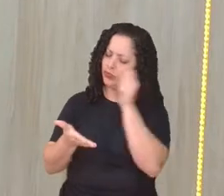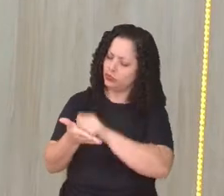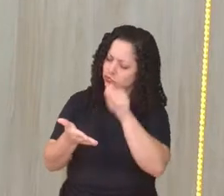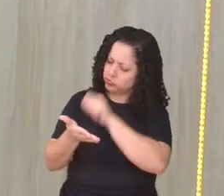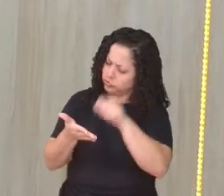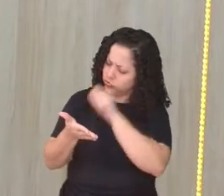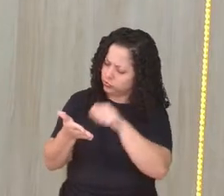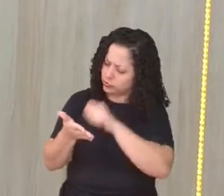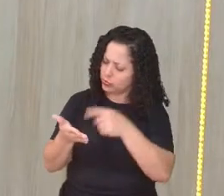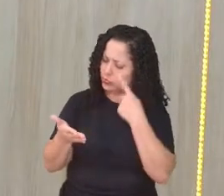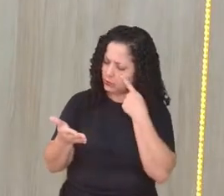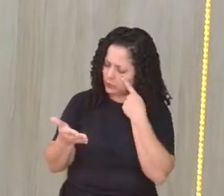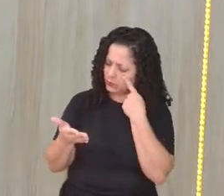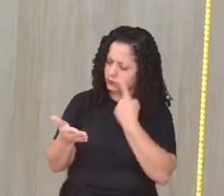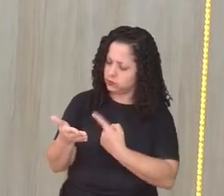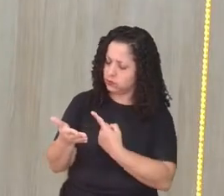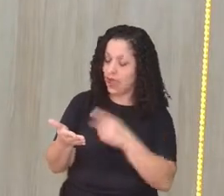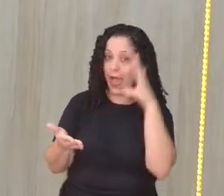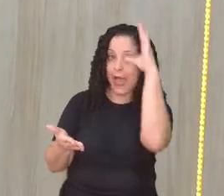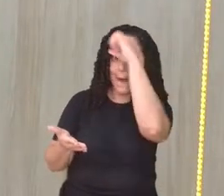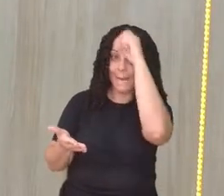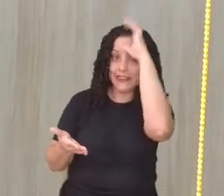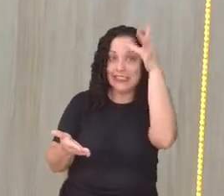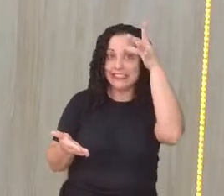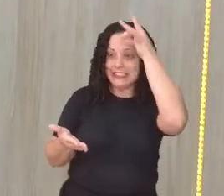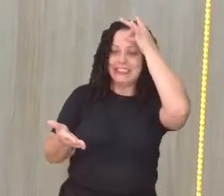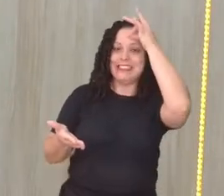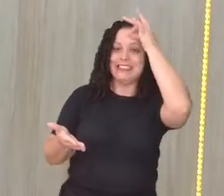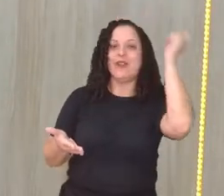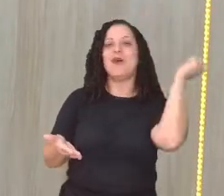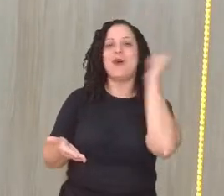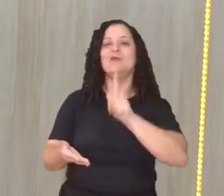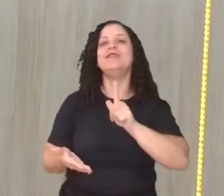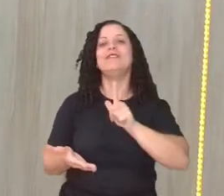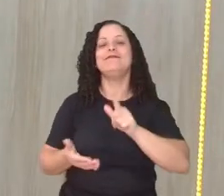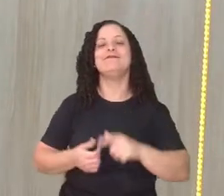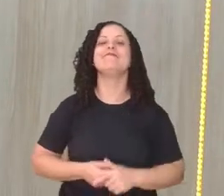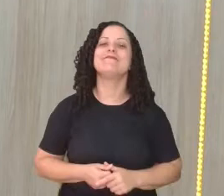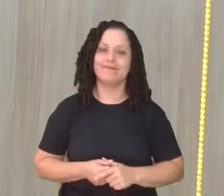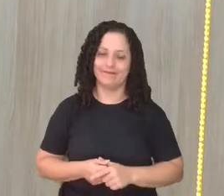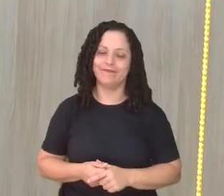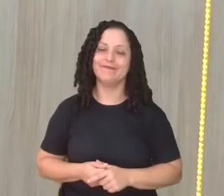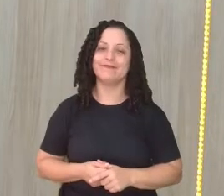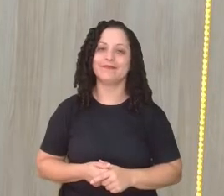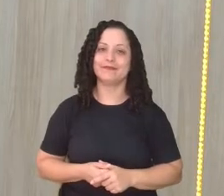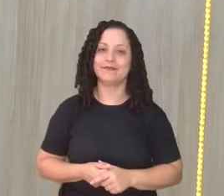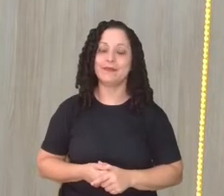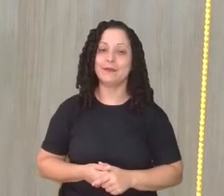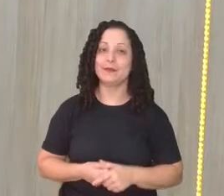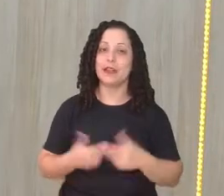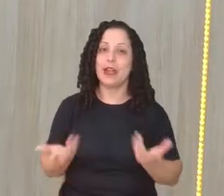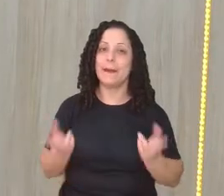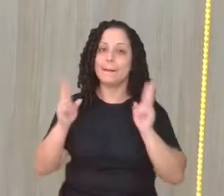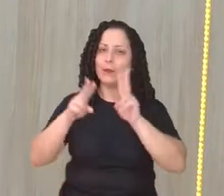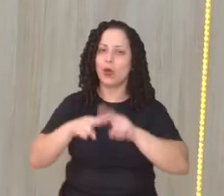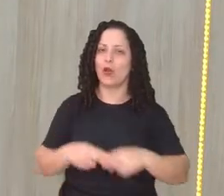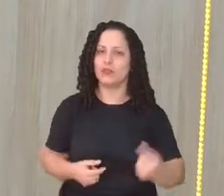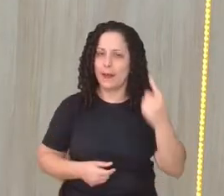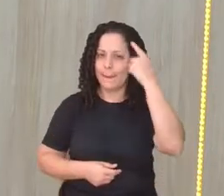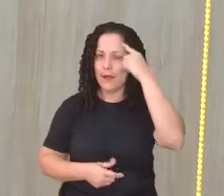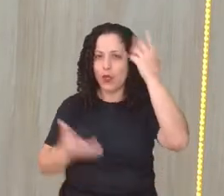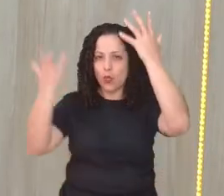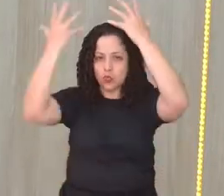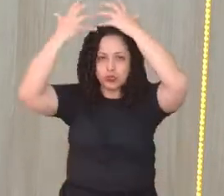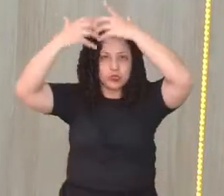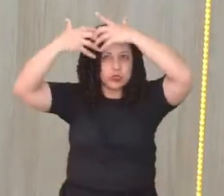vai aprender mais do que apenas assistindo a minha aula. Por quê? Porque seu cérebro